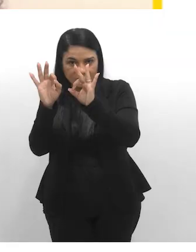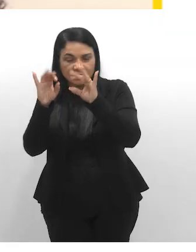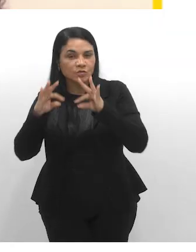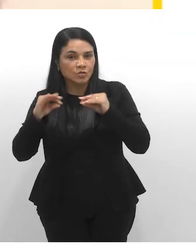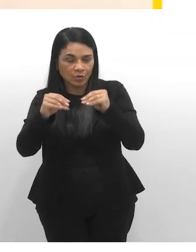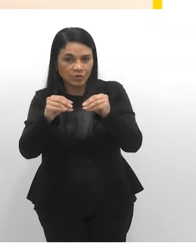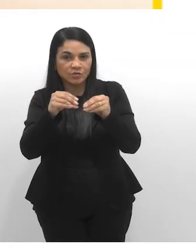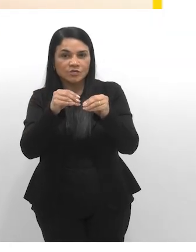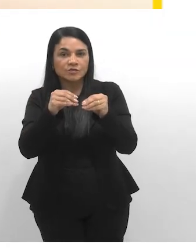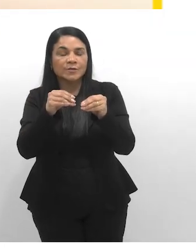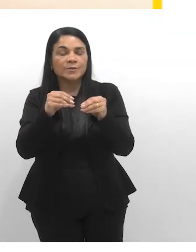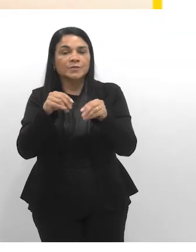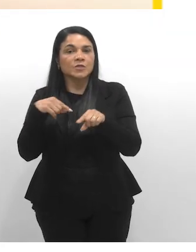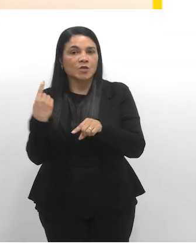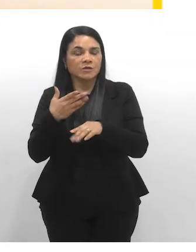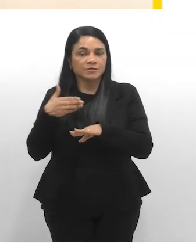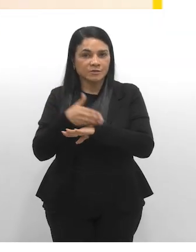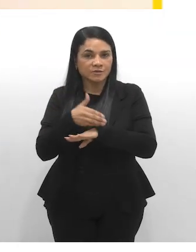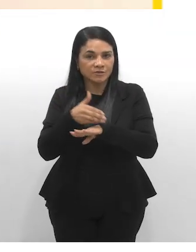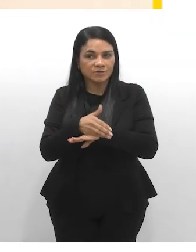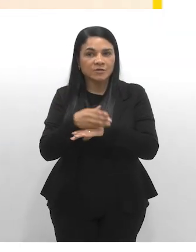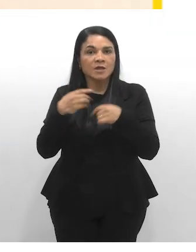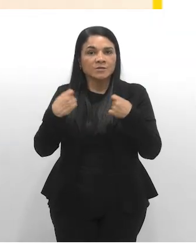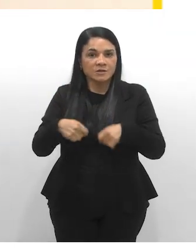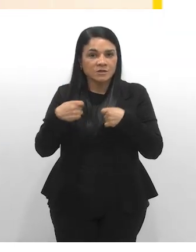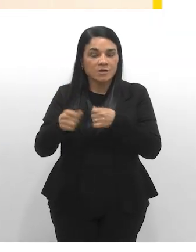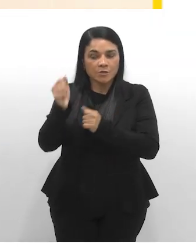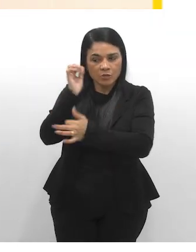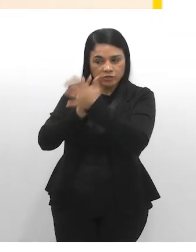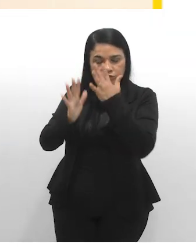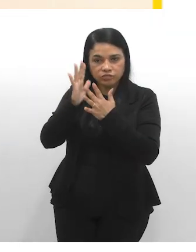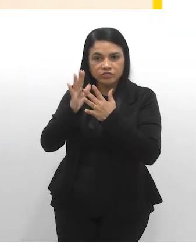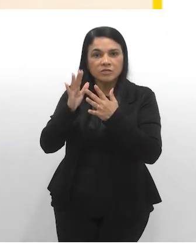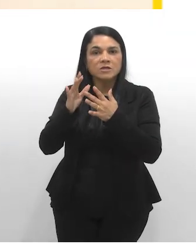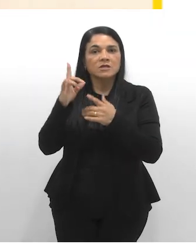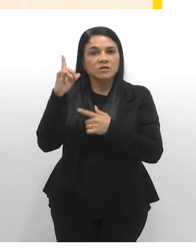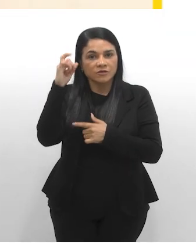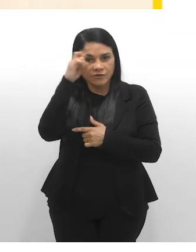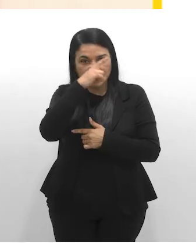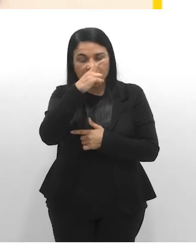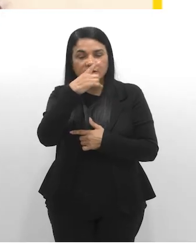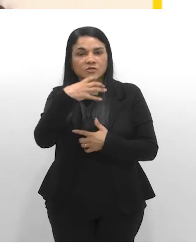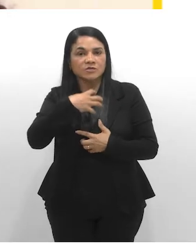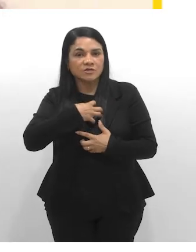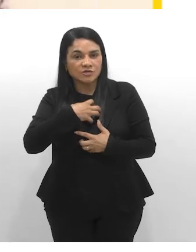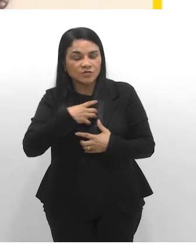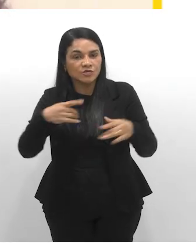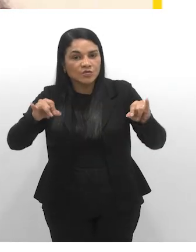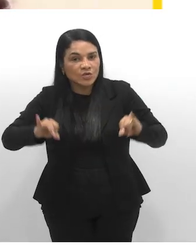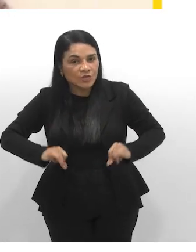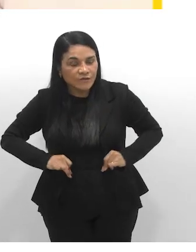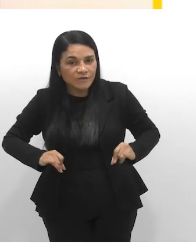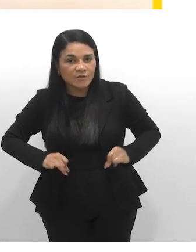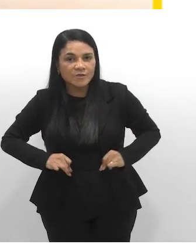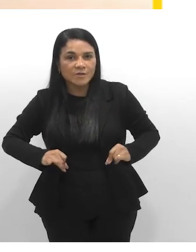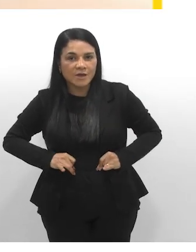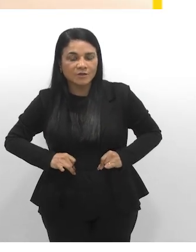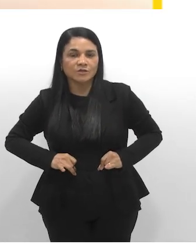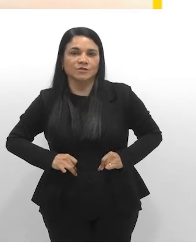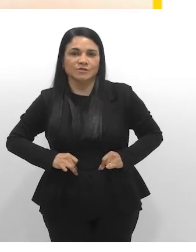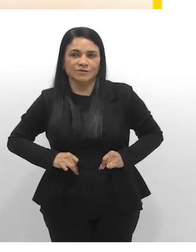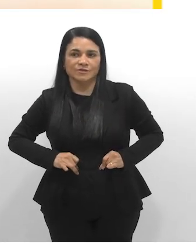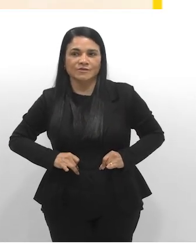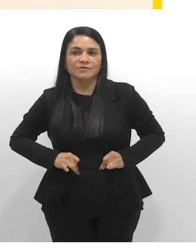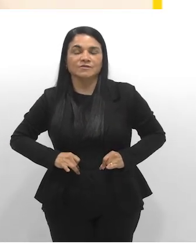assistindo, nós que aqui estamos participando, temos que absorvê-la, né, na sua complexidade de sentido. A dor